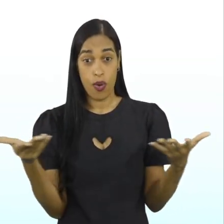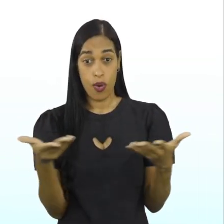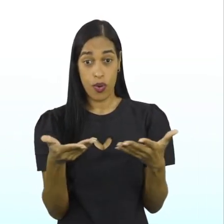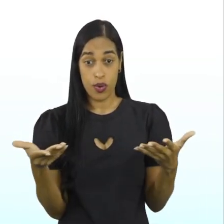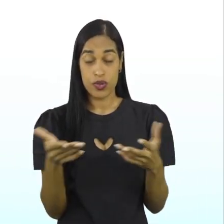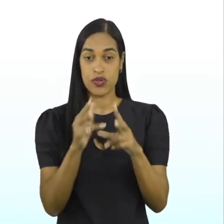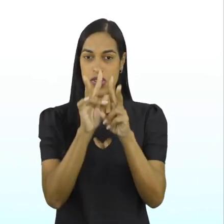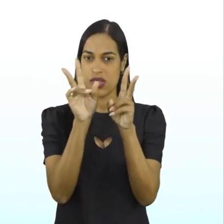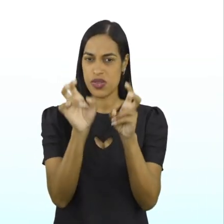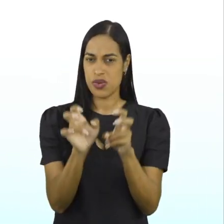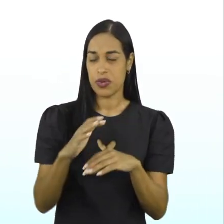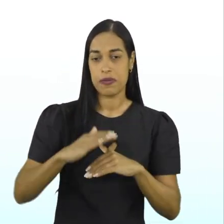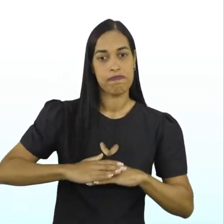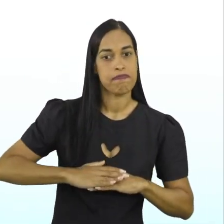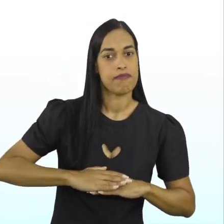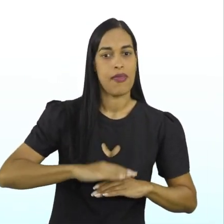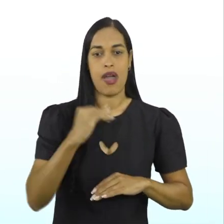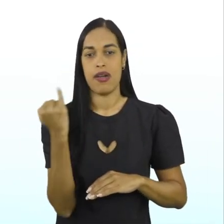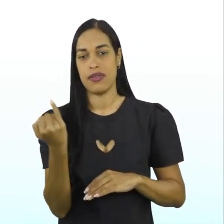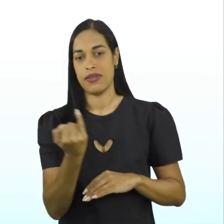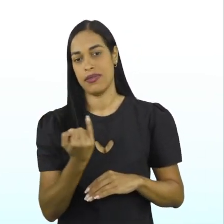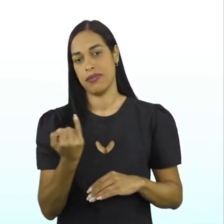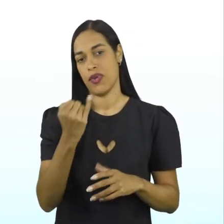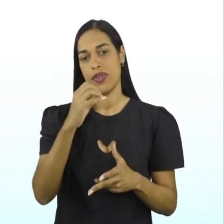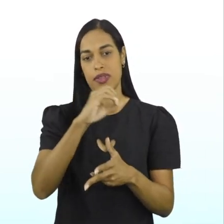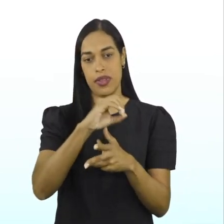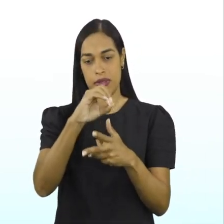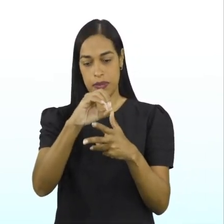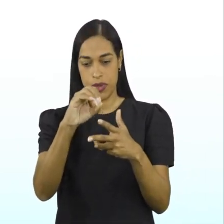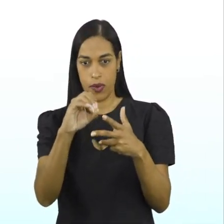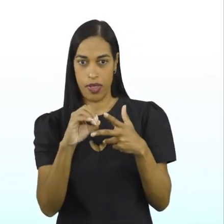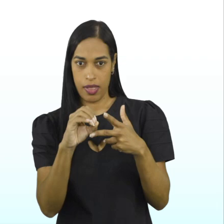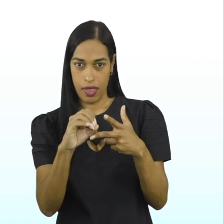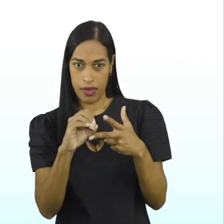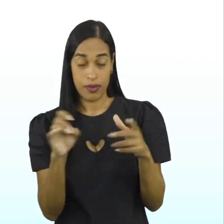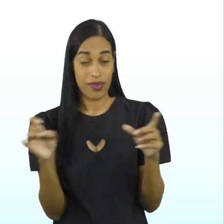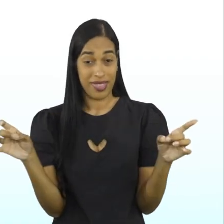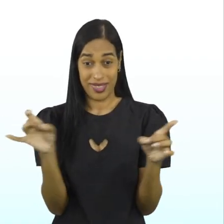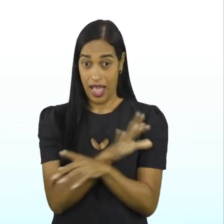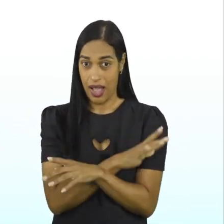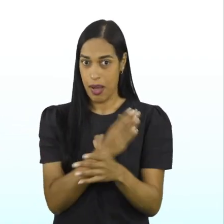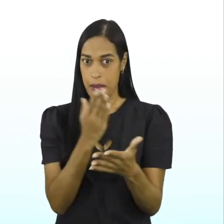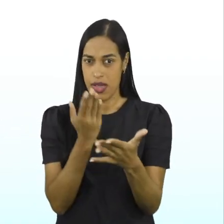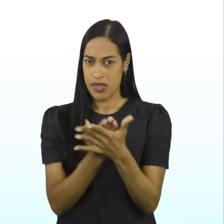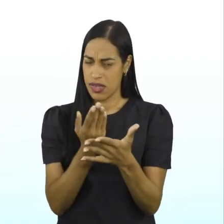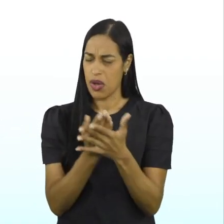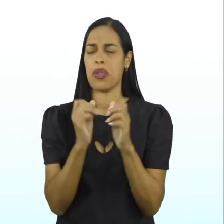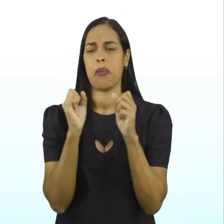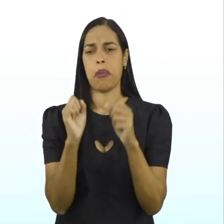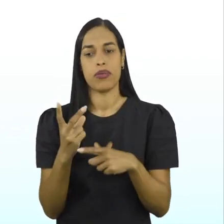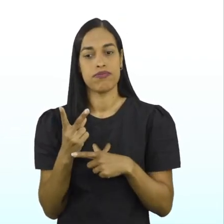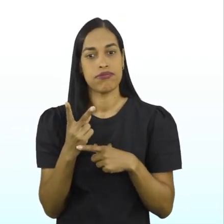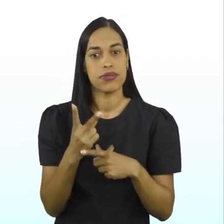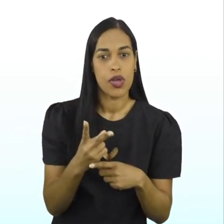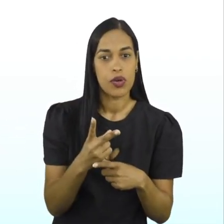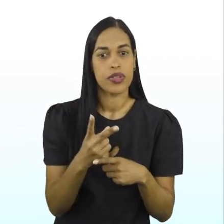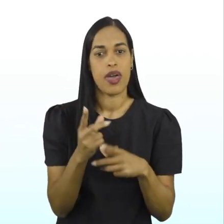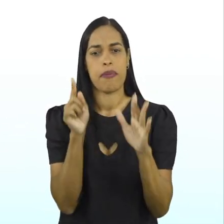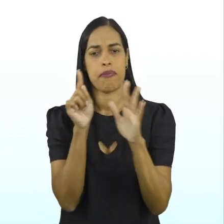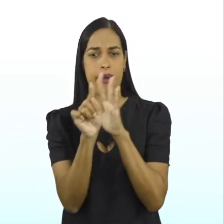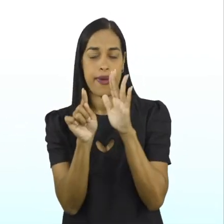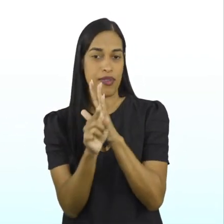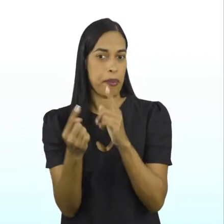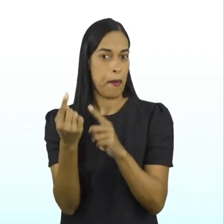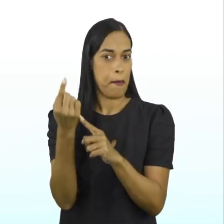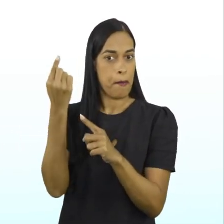a parte da citologia mais importante para o Enem. Depois que eu der essa aula, vocês podem procurar em questões antigas, que geralmente quando a gente fala